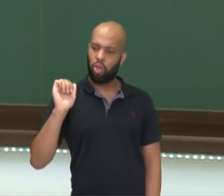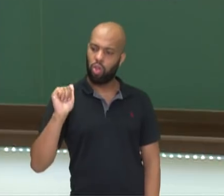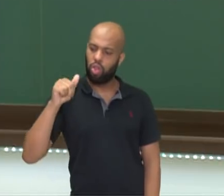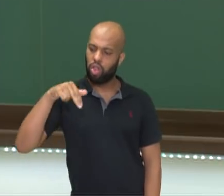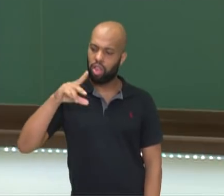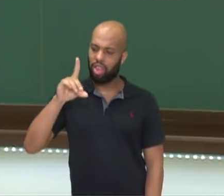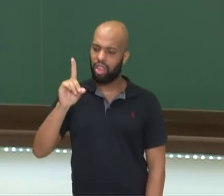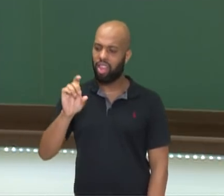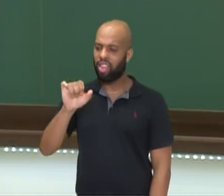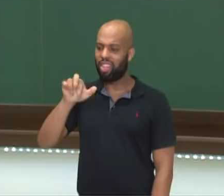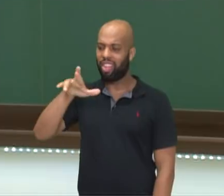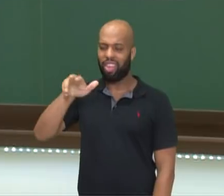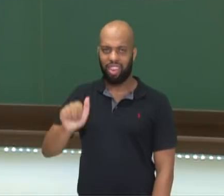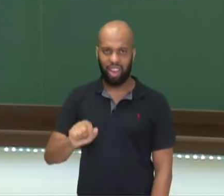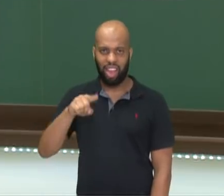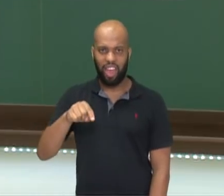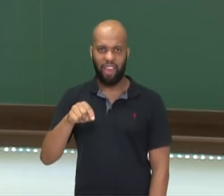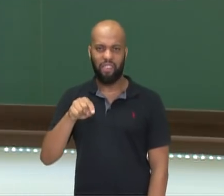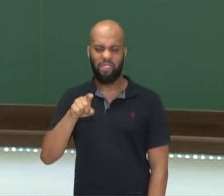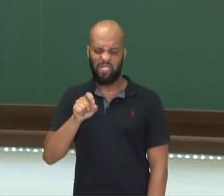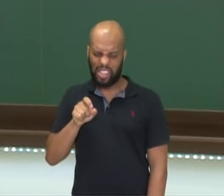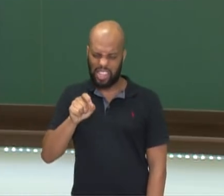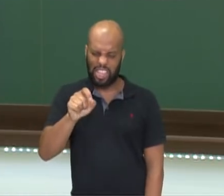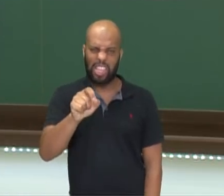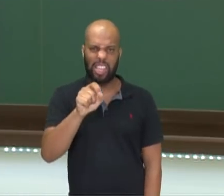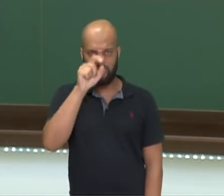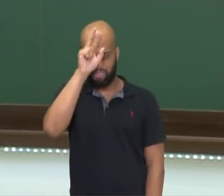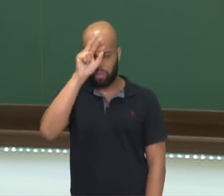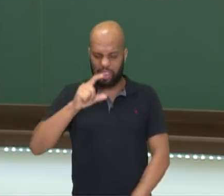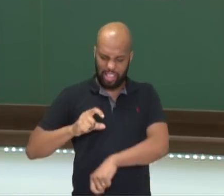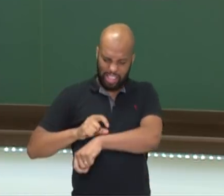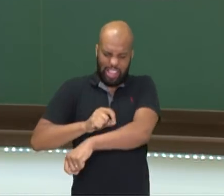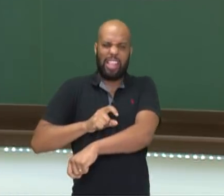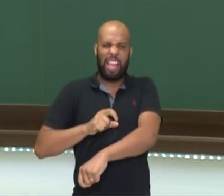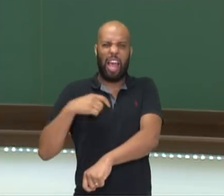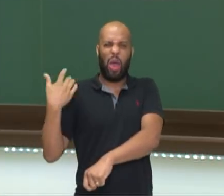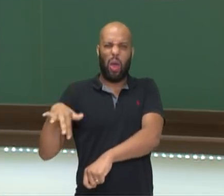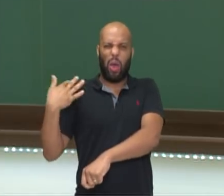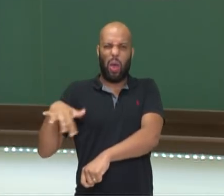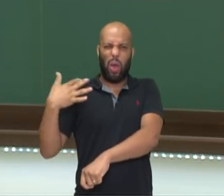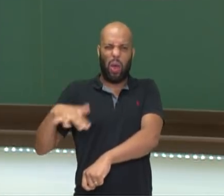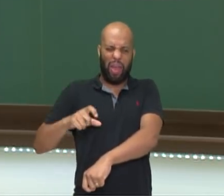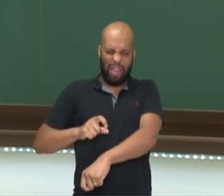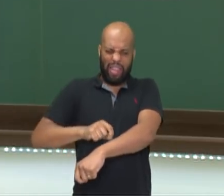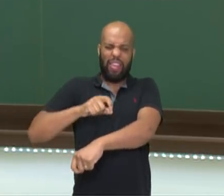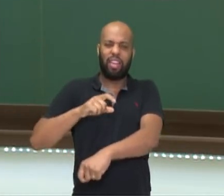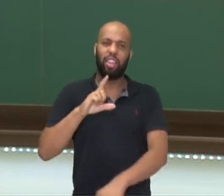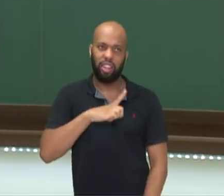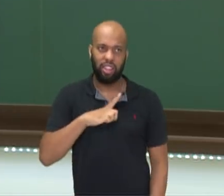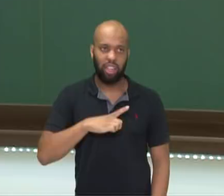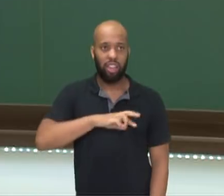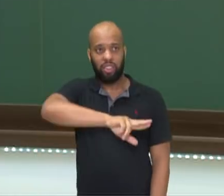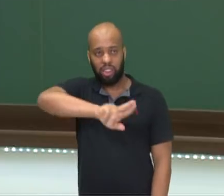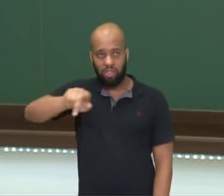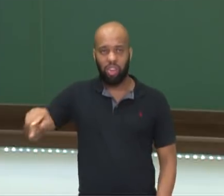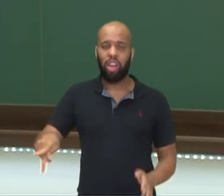tem uma picada muito, muito dolorida. Entre os povos indígenas existem diversos